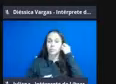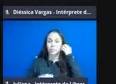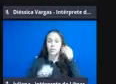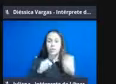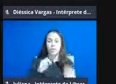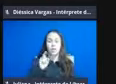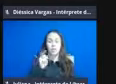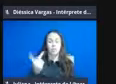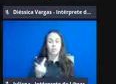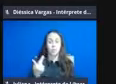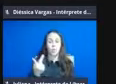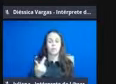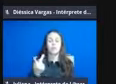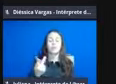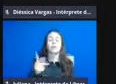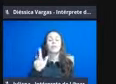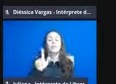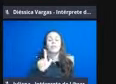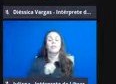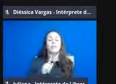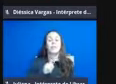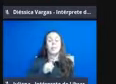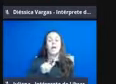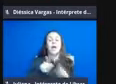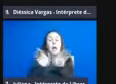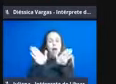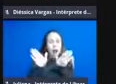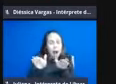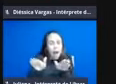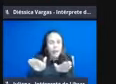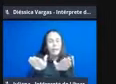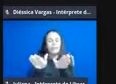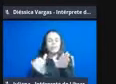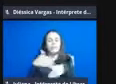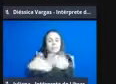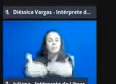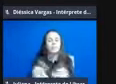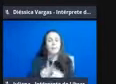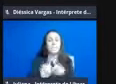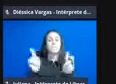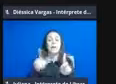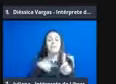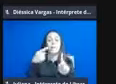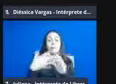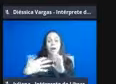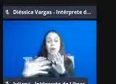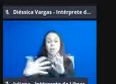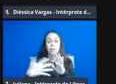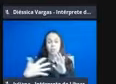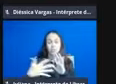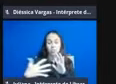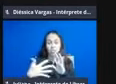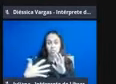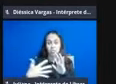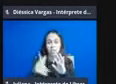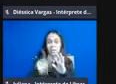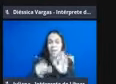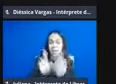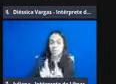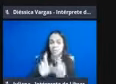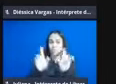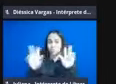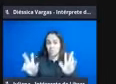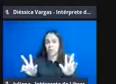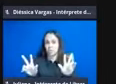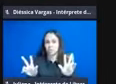são insetos, então, que têm asas também bem desenvolvidas, mas uma característica deles e que diferencia, que muitas